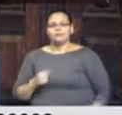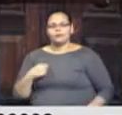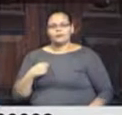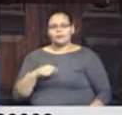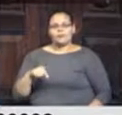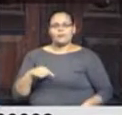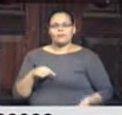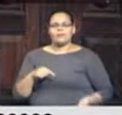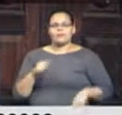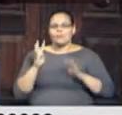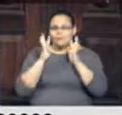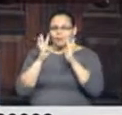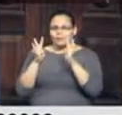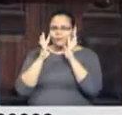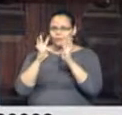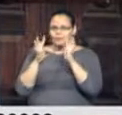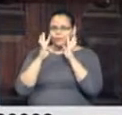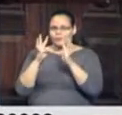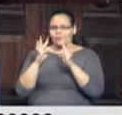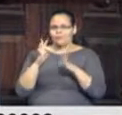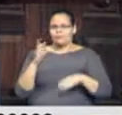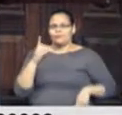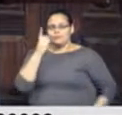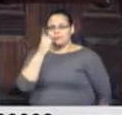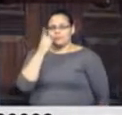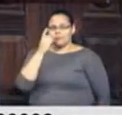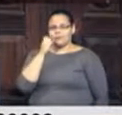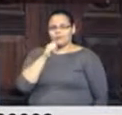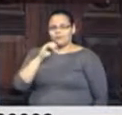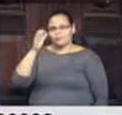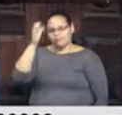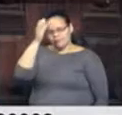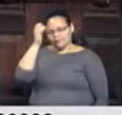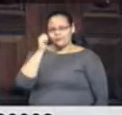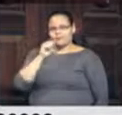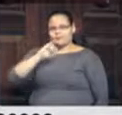o que é que chama a atenção, deputada Tiaju?